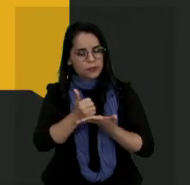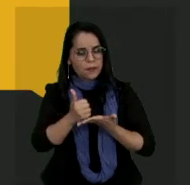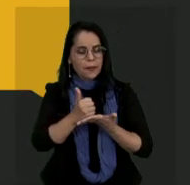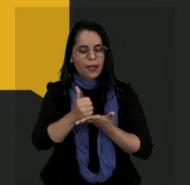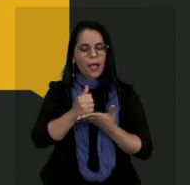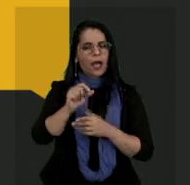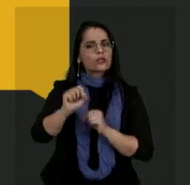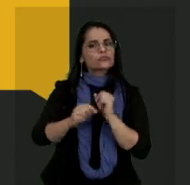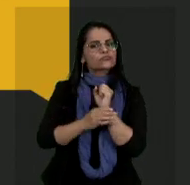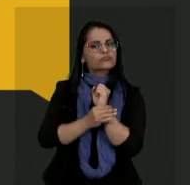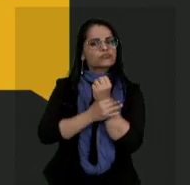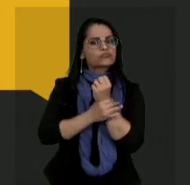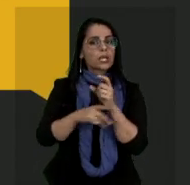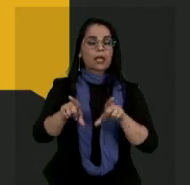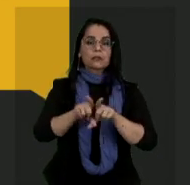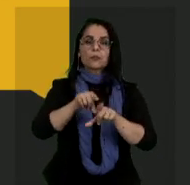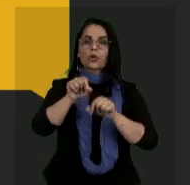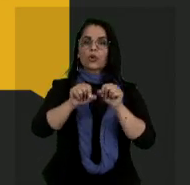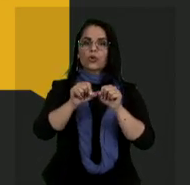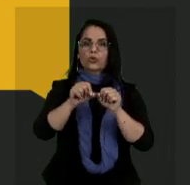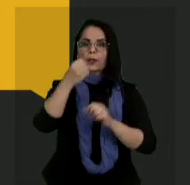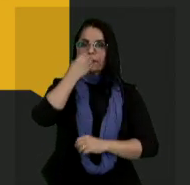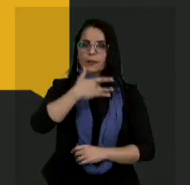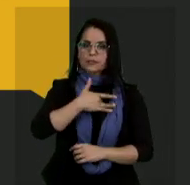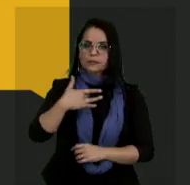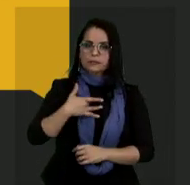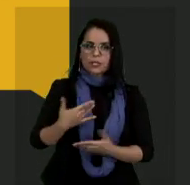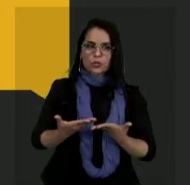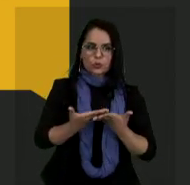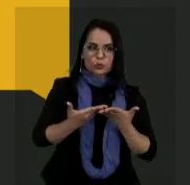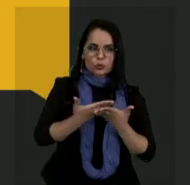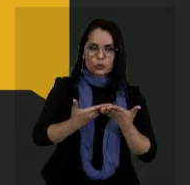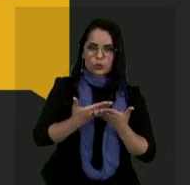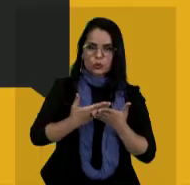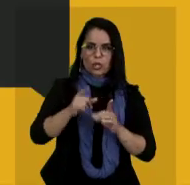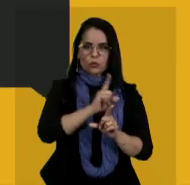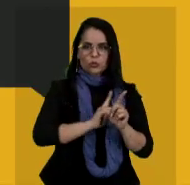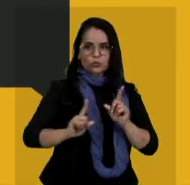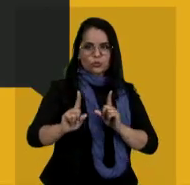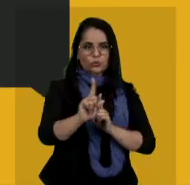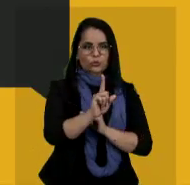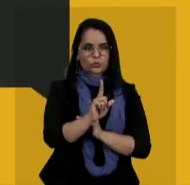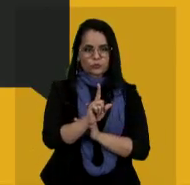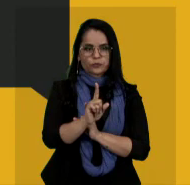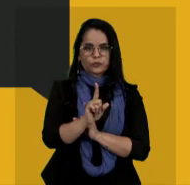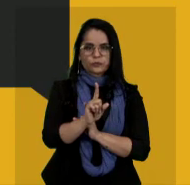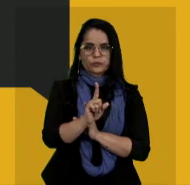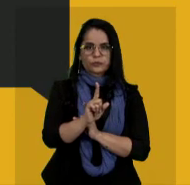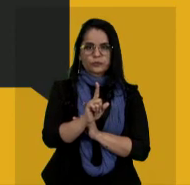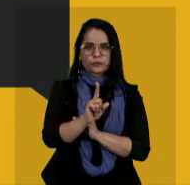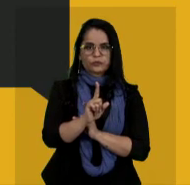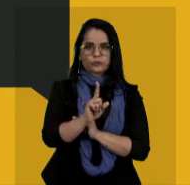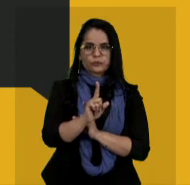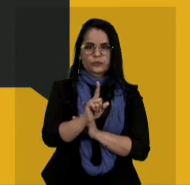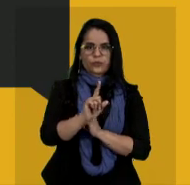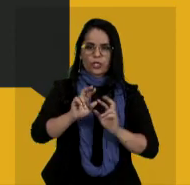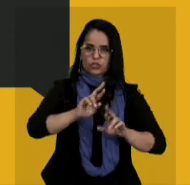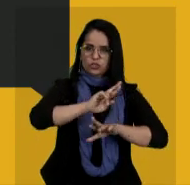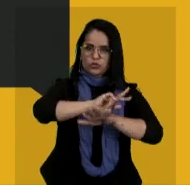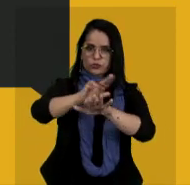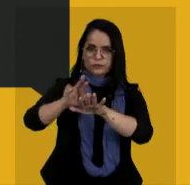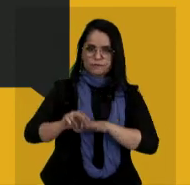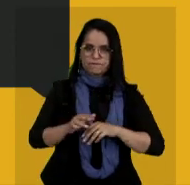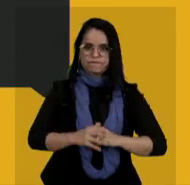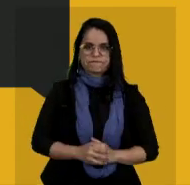são assegurados, assim como o bem-estar e um tratamento prioritário e